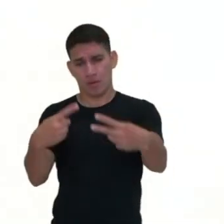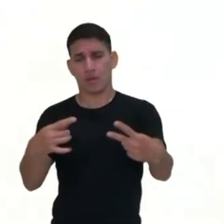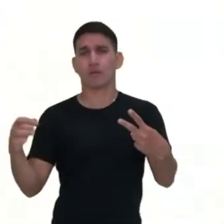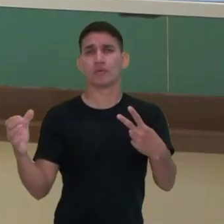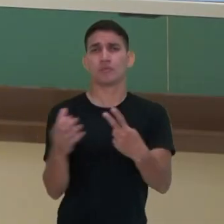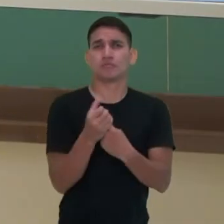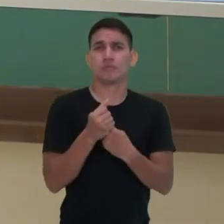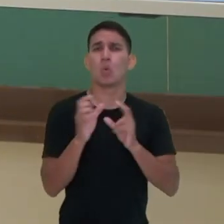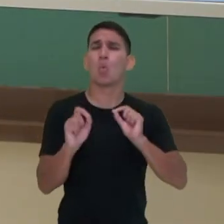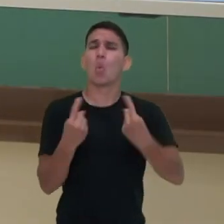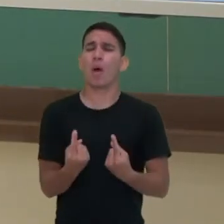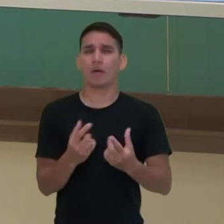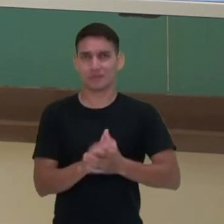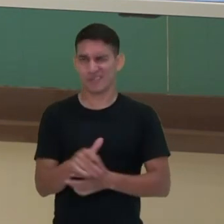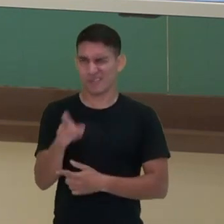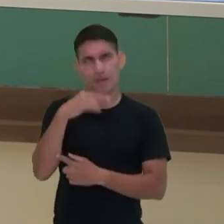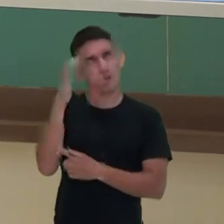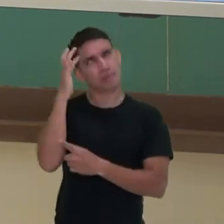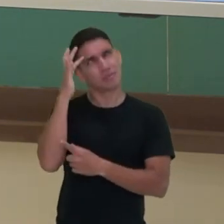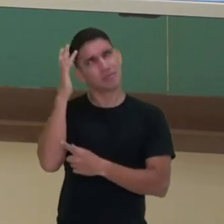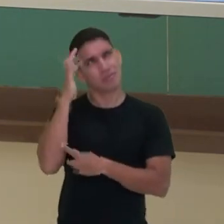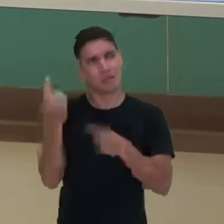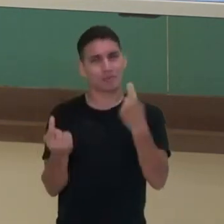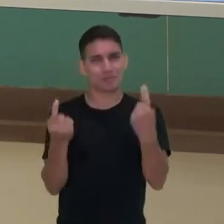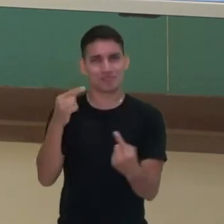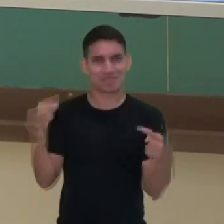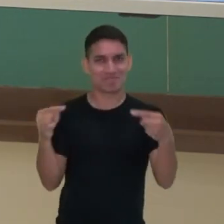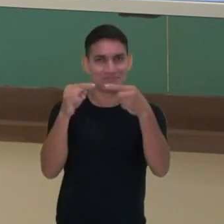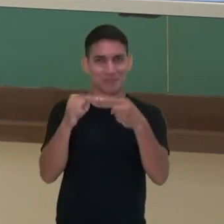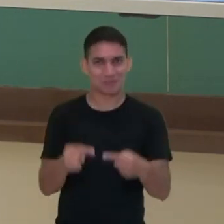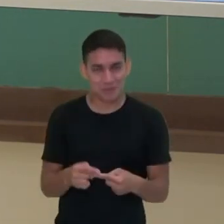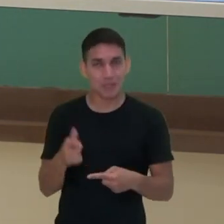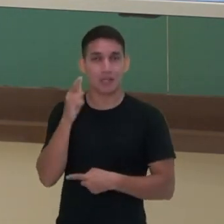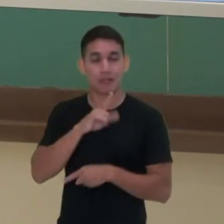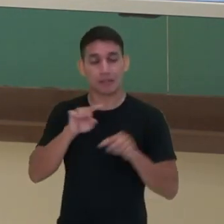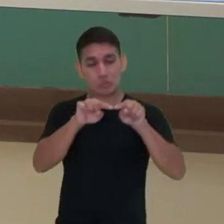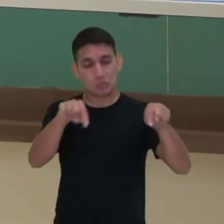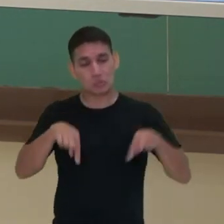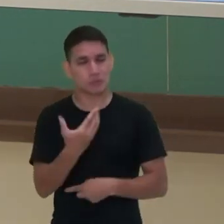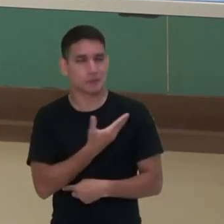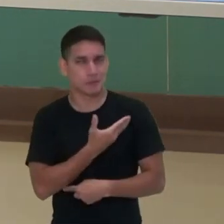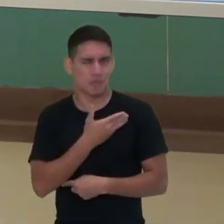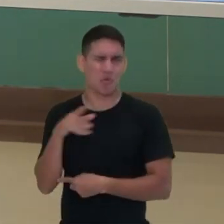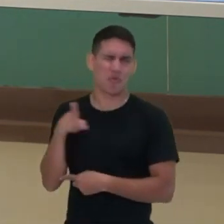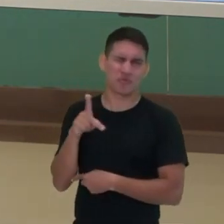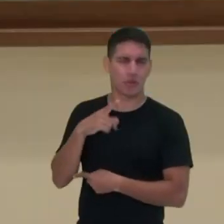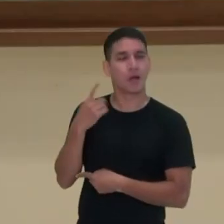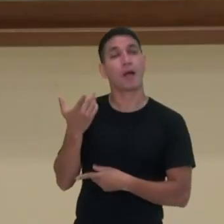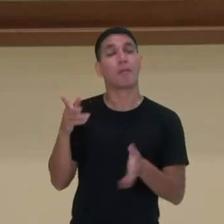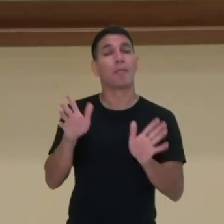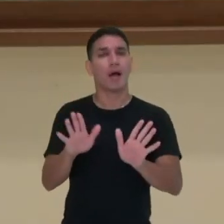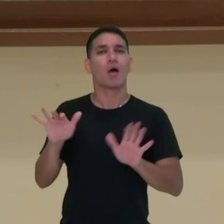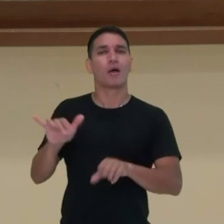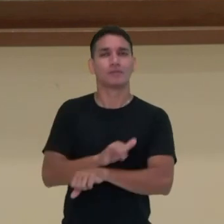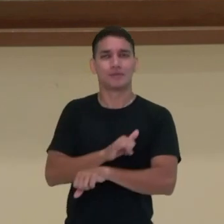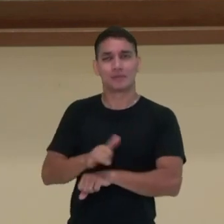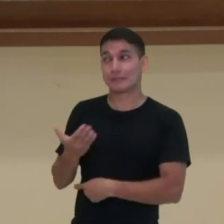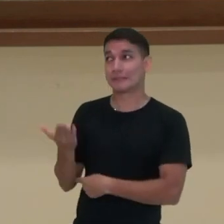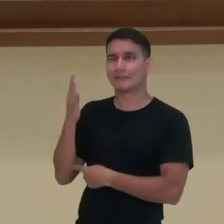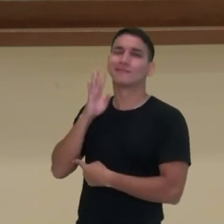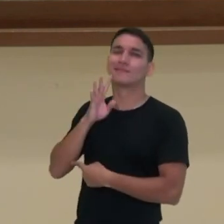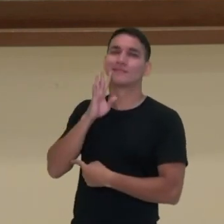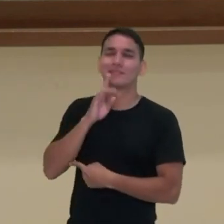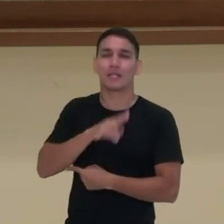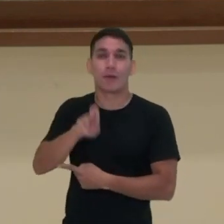Aí você, né, dá aquela refletida aí com teus colegas em sala, com o teu professor, tá? Mas utilize esse recurso, é bem bacana. A